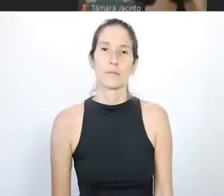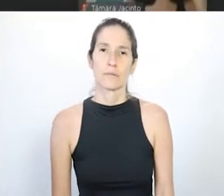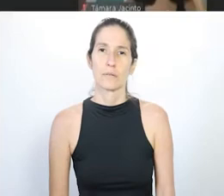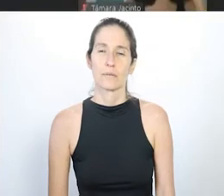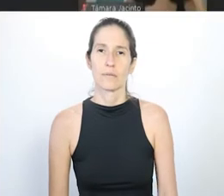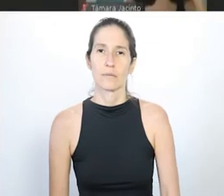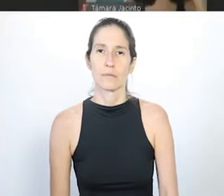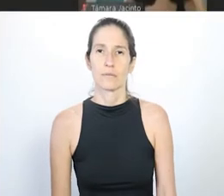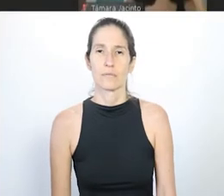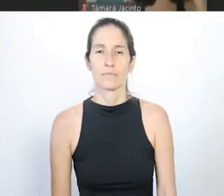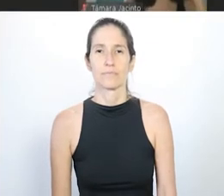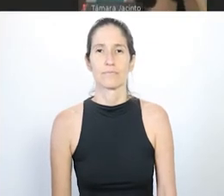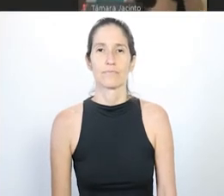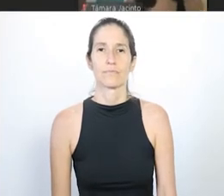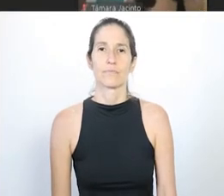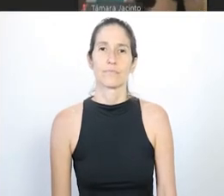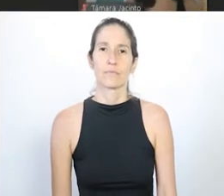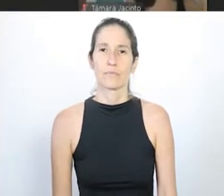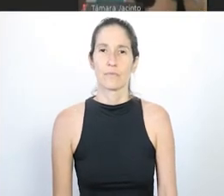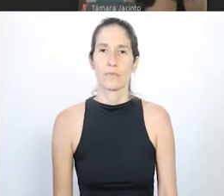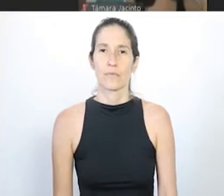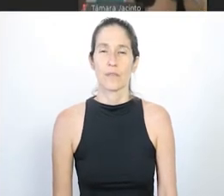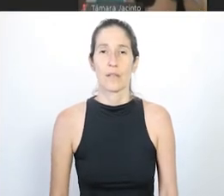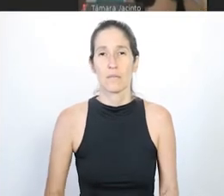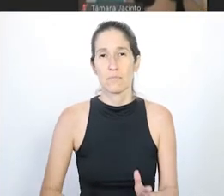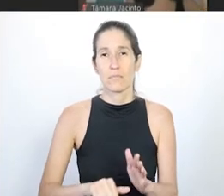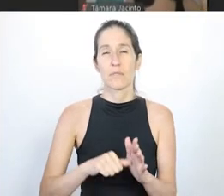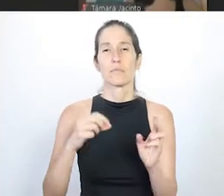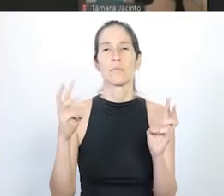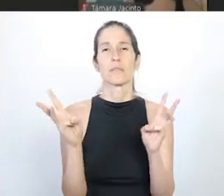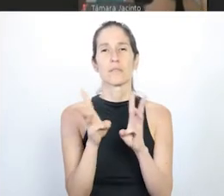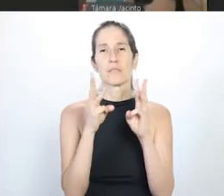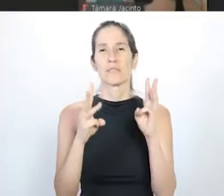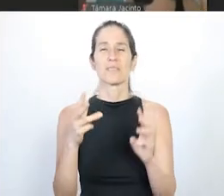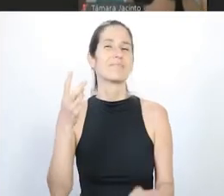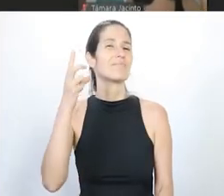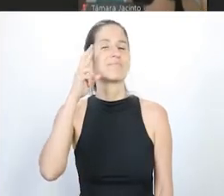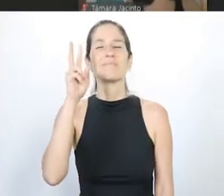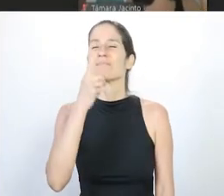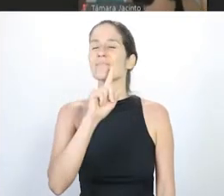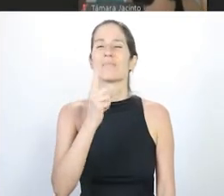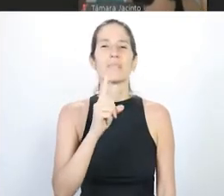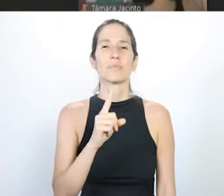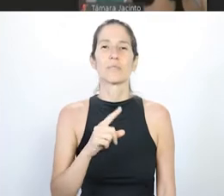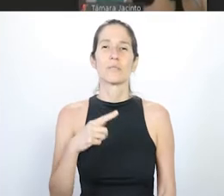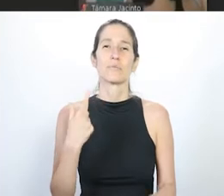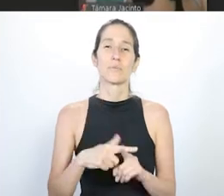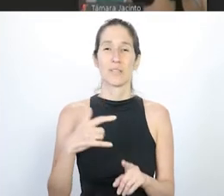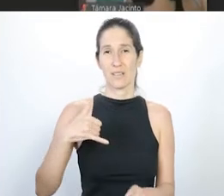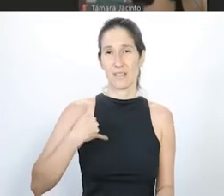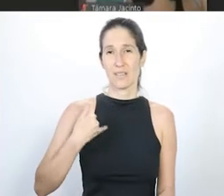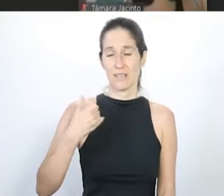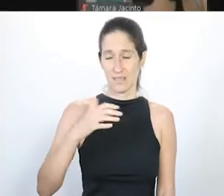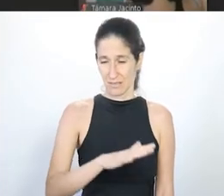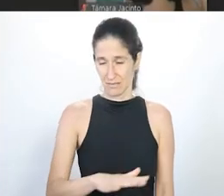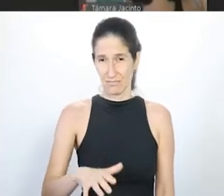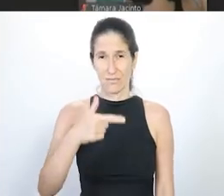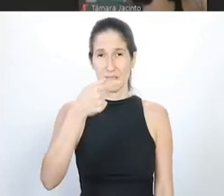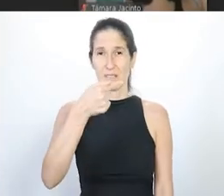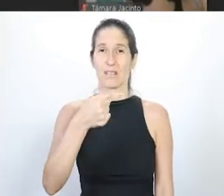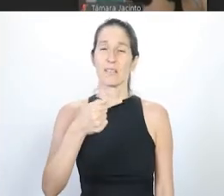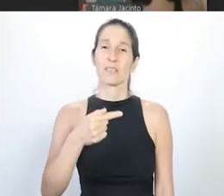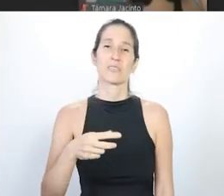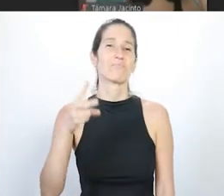Olha, a primeira ciranda, que a gente era pequena, né? 8 anos, 7, eu nem não lembro. Eu não